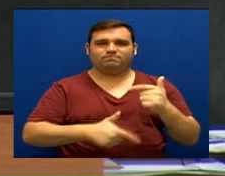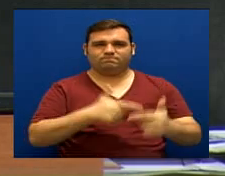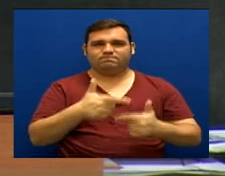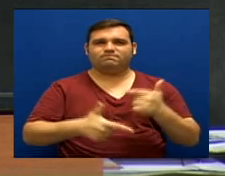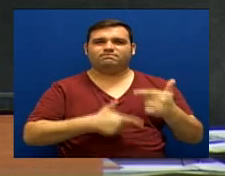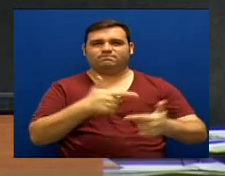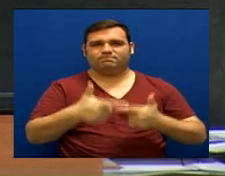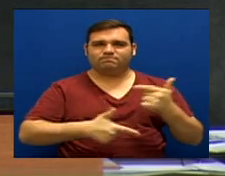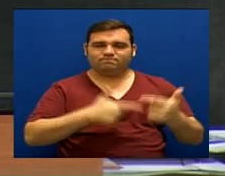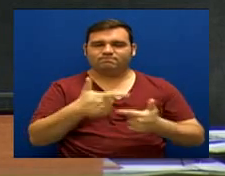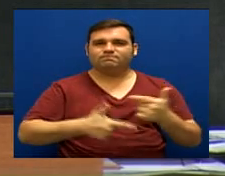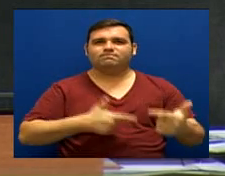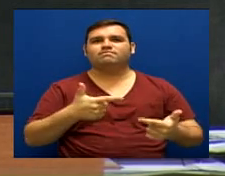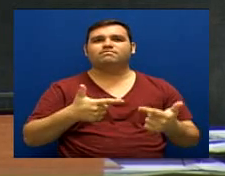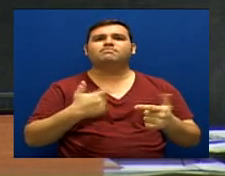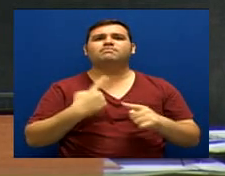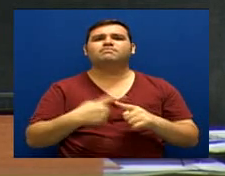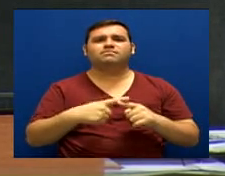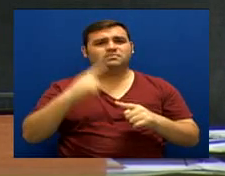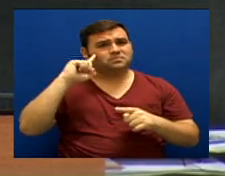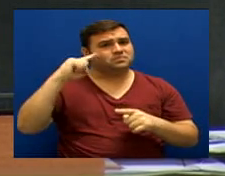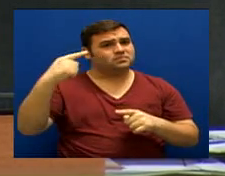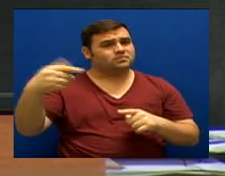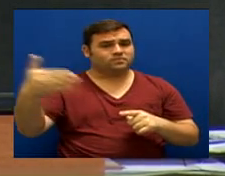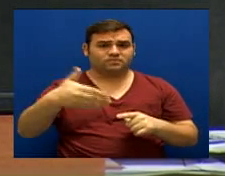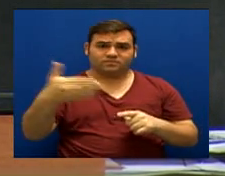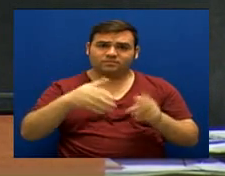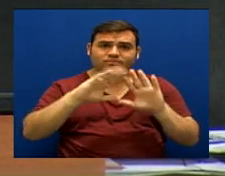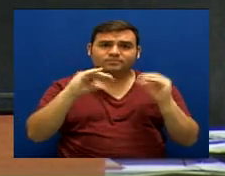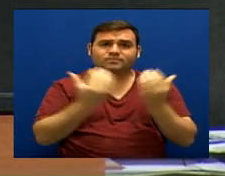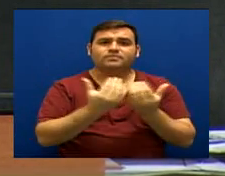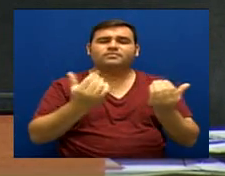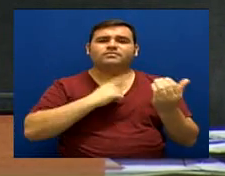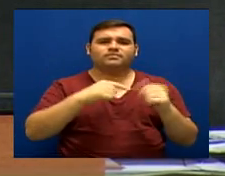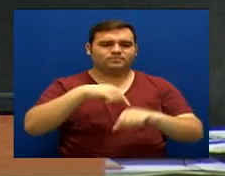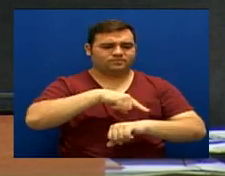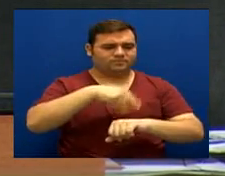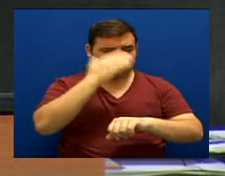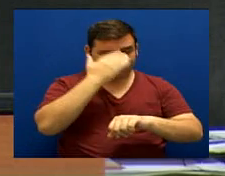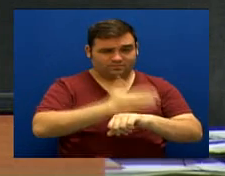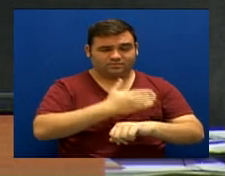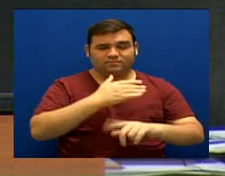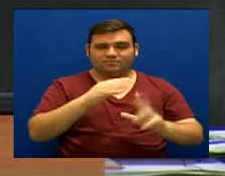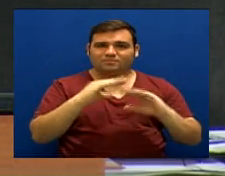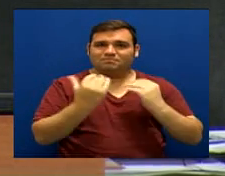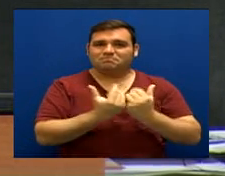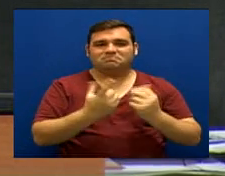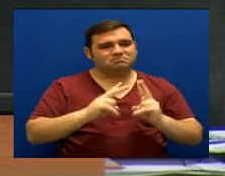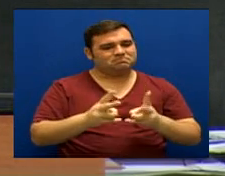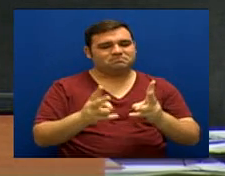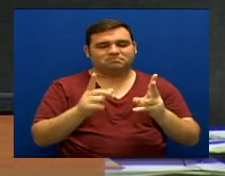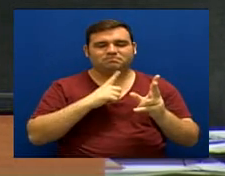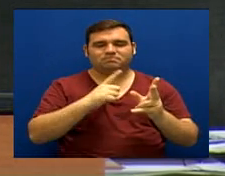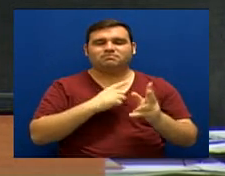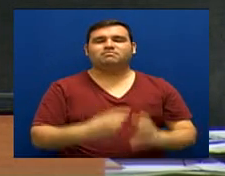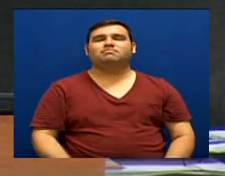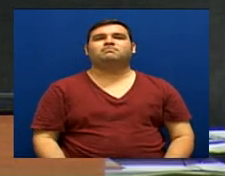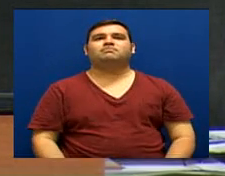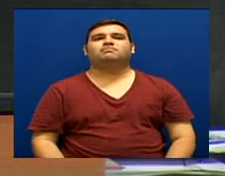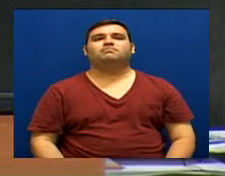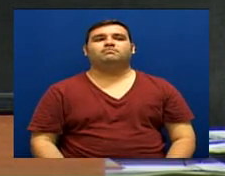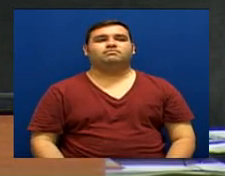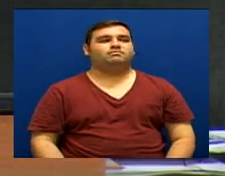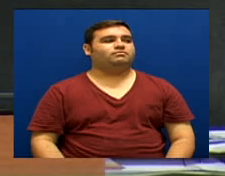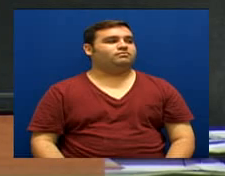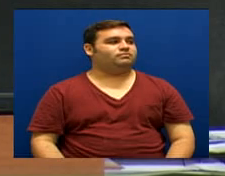uma pessoa que está aqui praticamente todos os dias dentro do do horário da câmara sempre participando com a gente aqui é